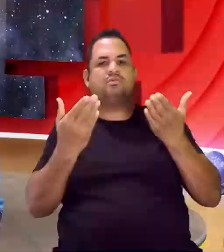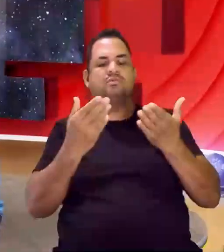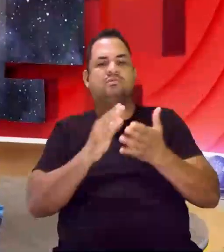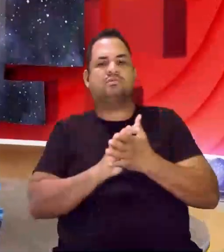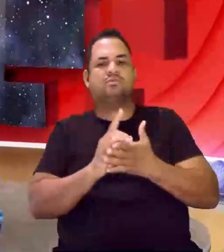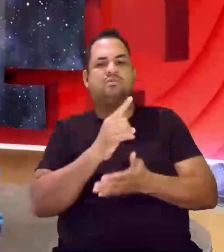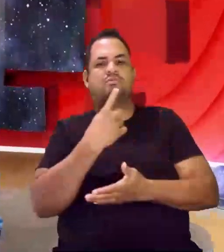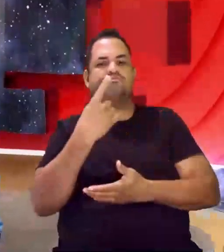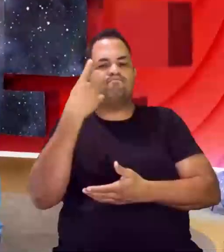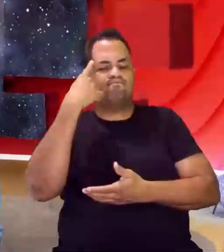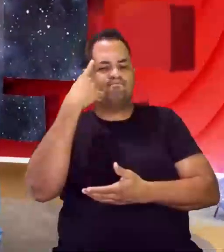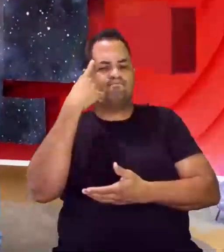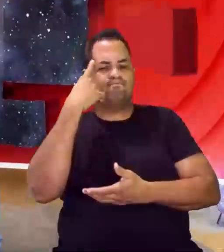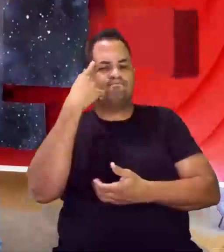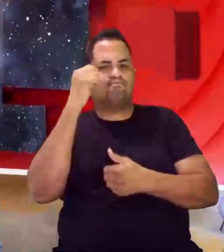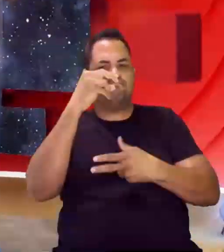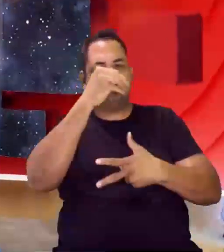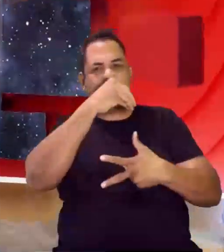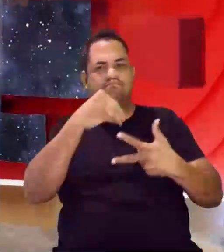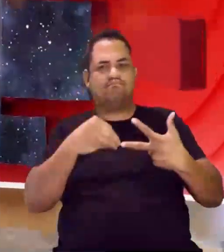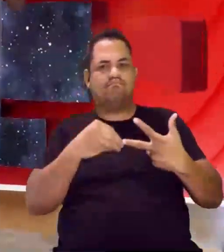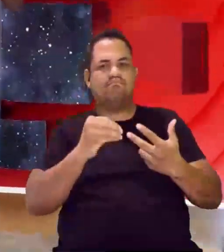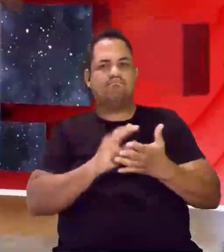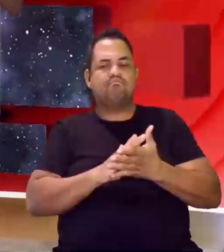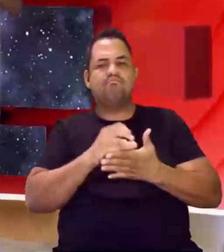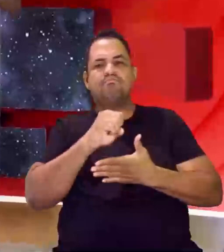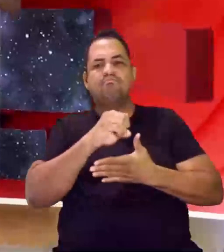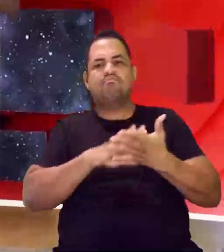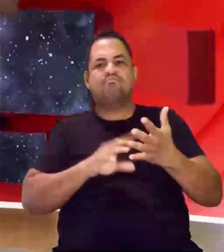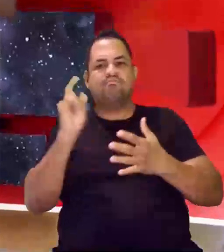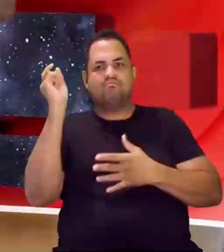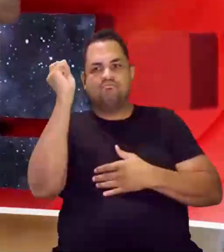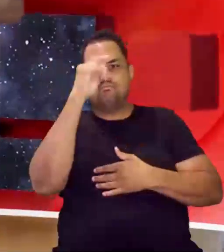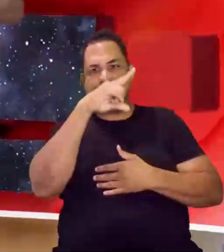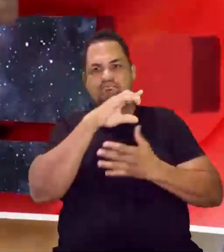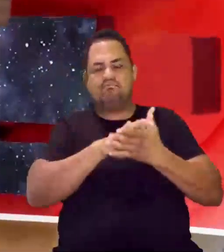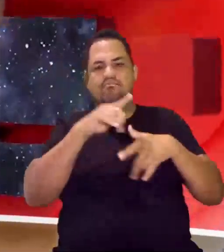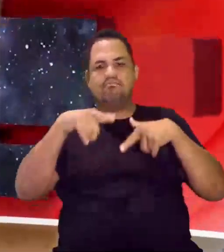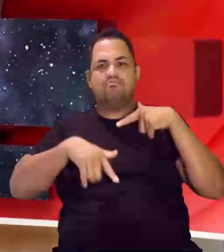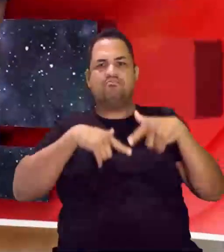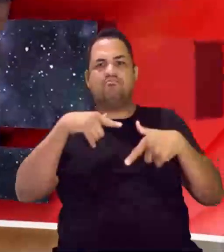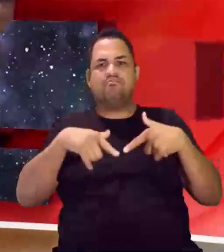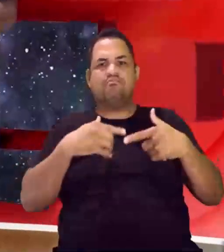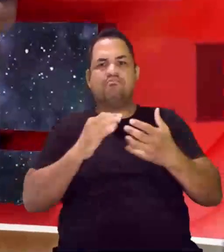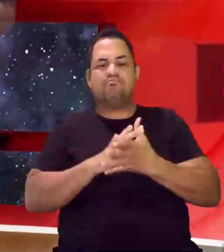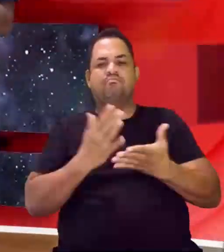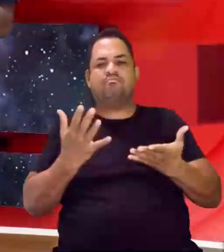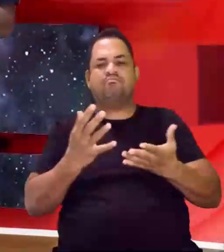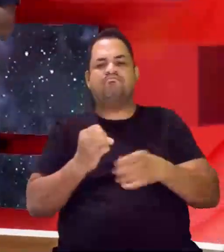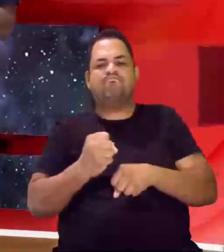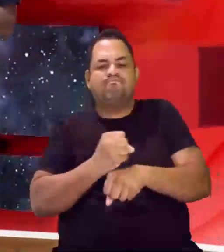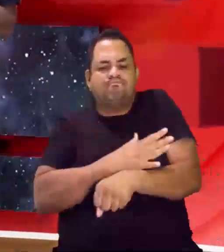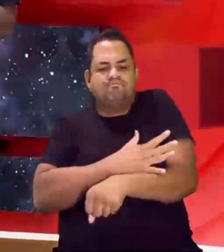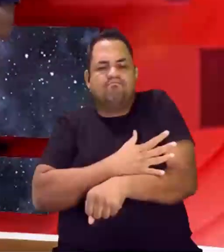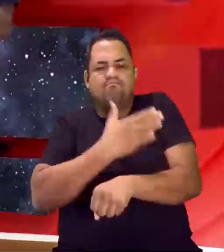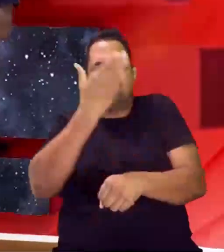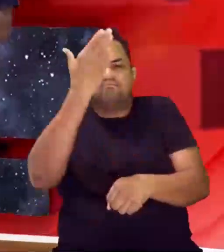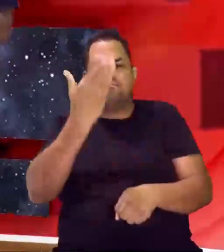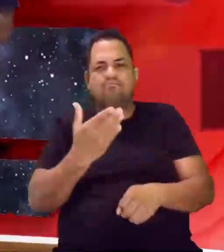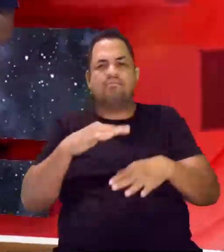em Enem, nós ficamos pensando só nas questões difíceis. E esse trabalho do emocional vem